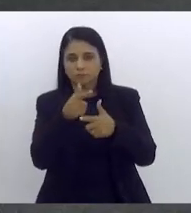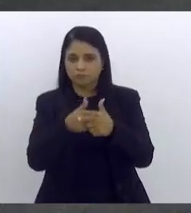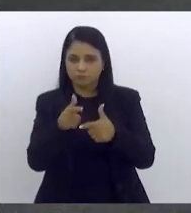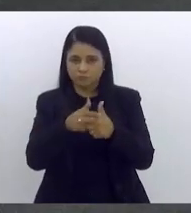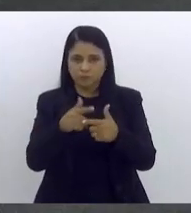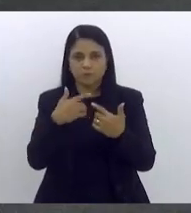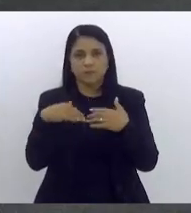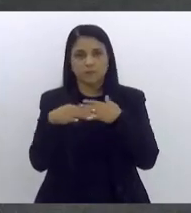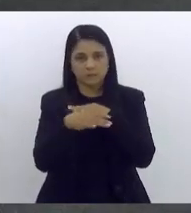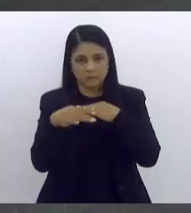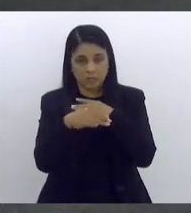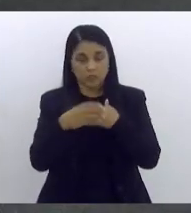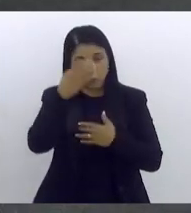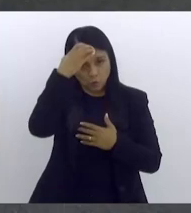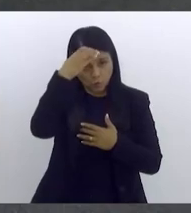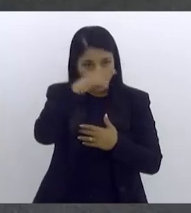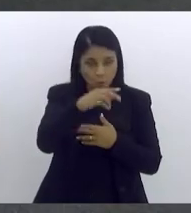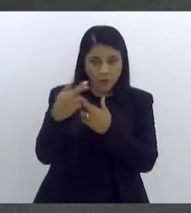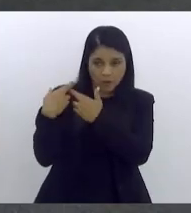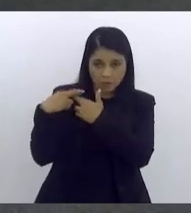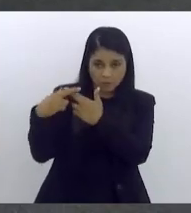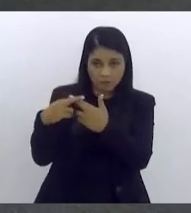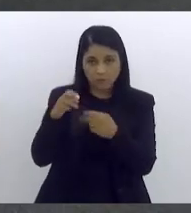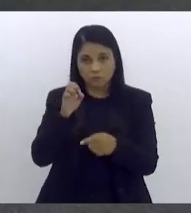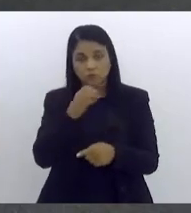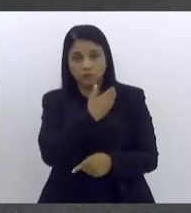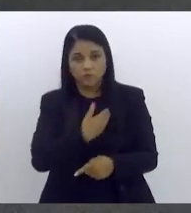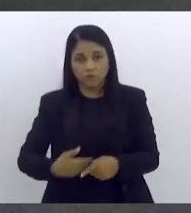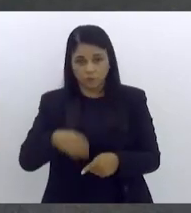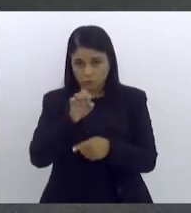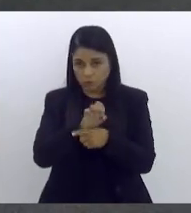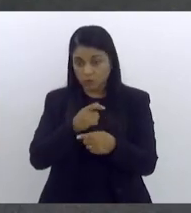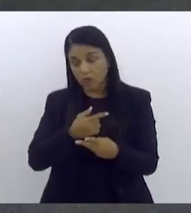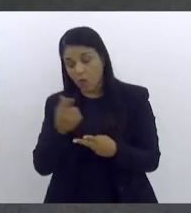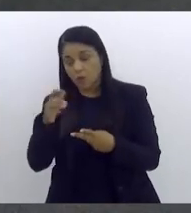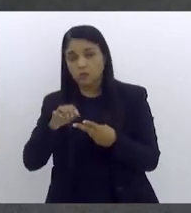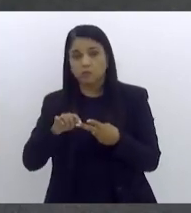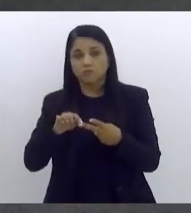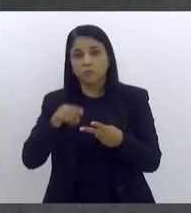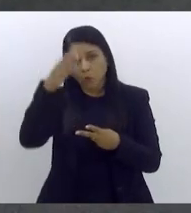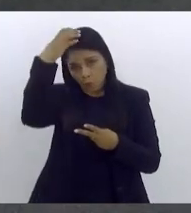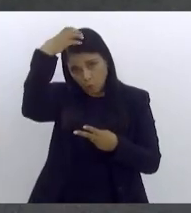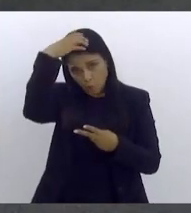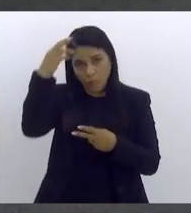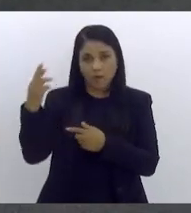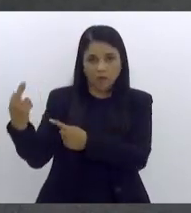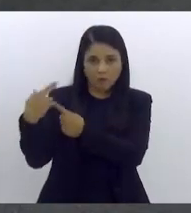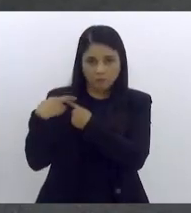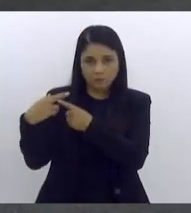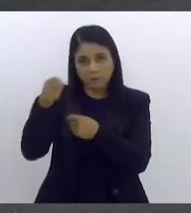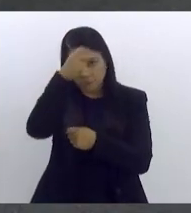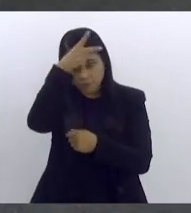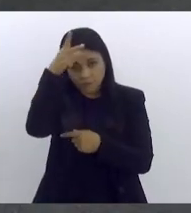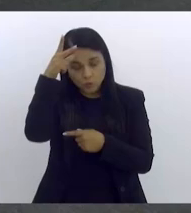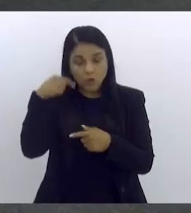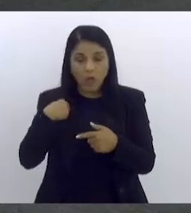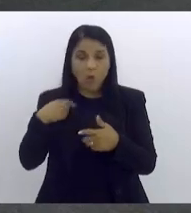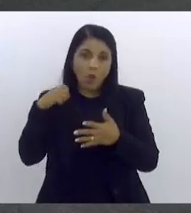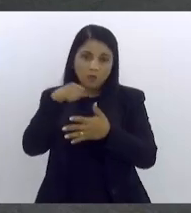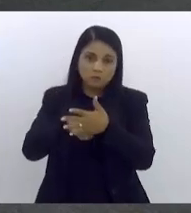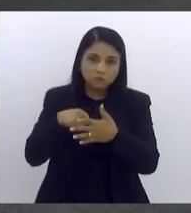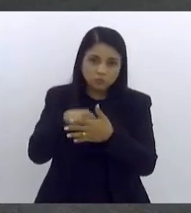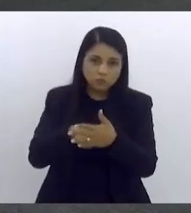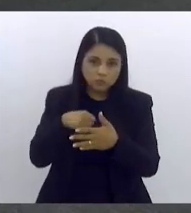um de culpa e responsabilidade do governo do estado e outra de culpa e responsabilidade da prefeitura, para dizer que eu estou aqui lutando